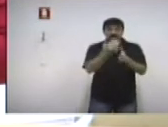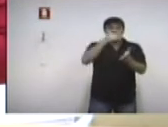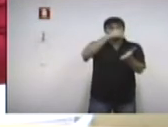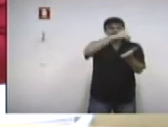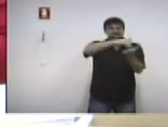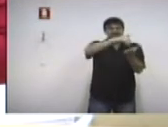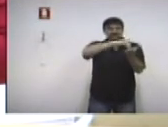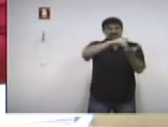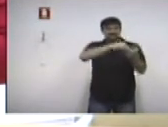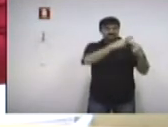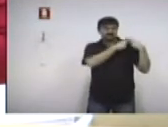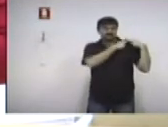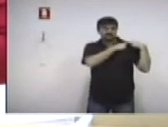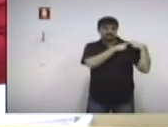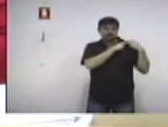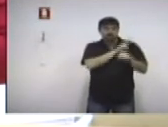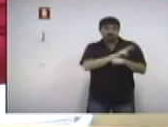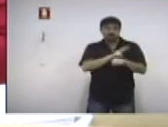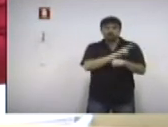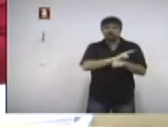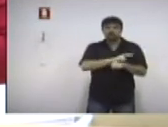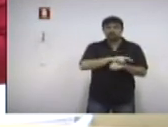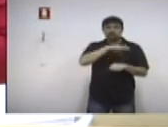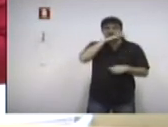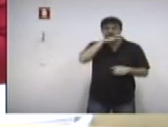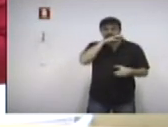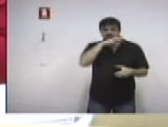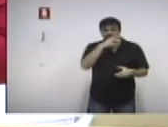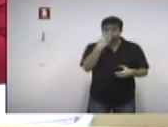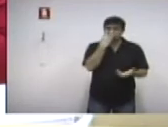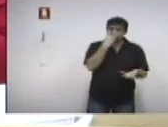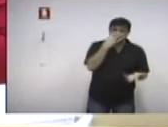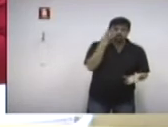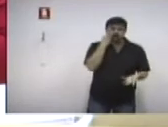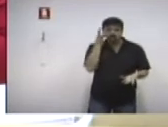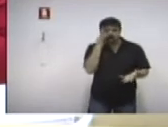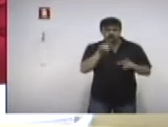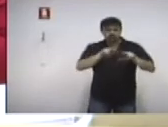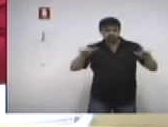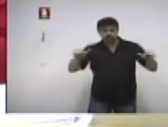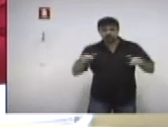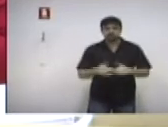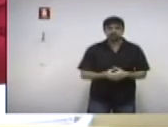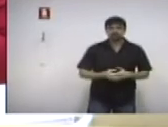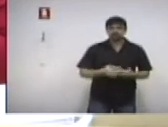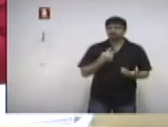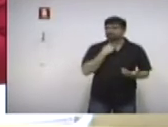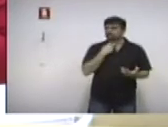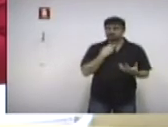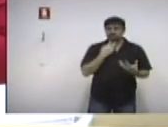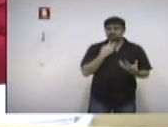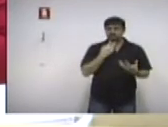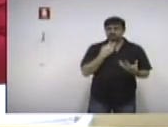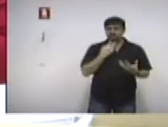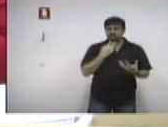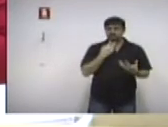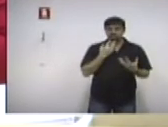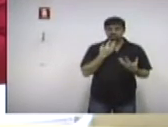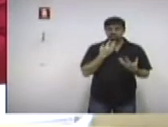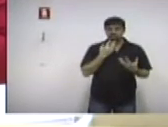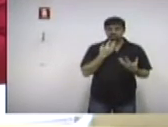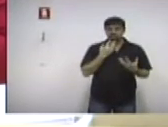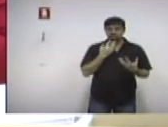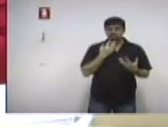da criação da secretaria de defesa animal e não tem como votar favorável